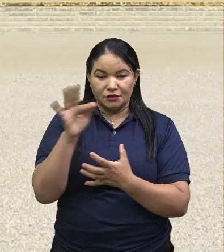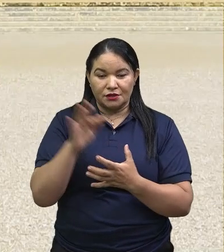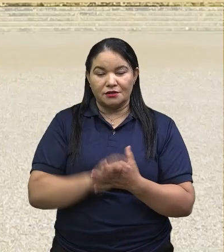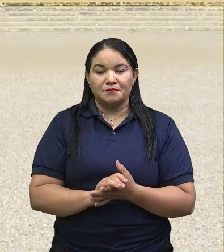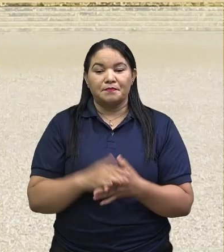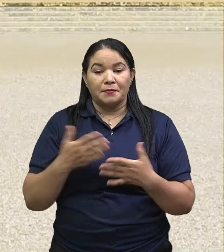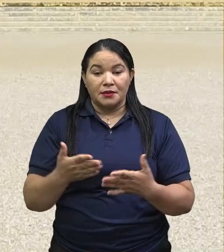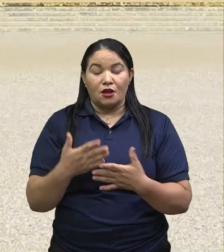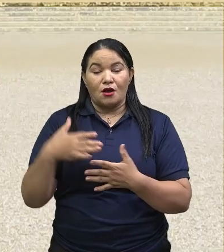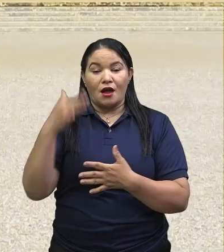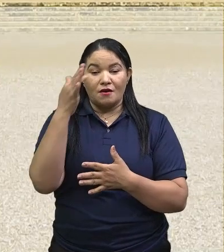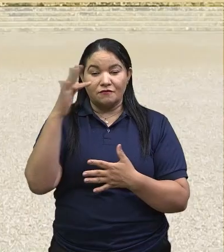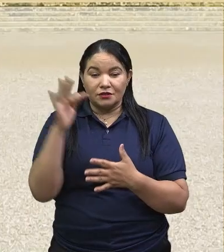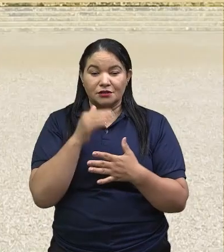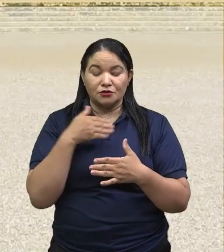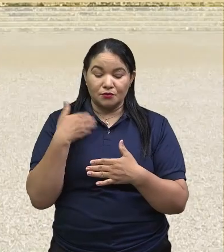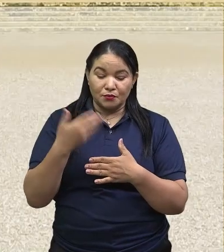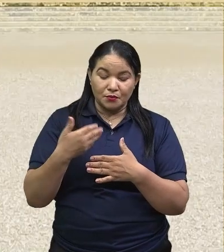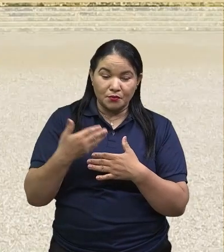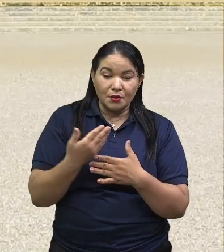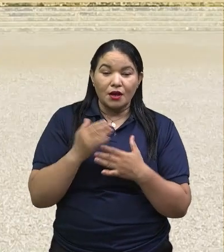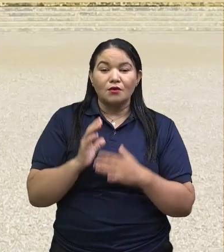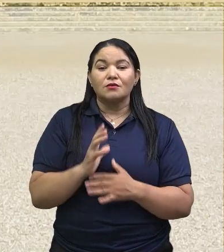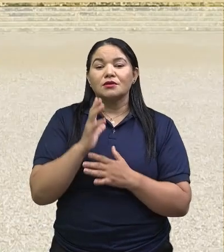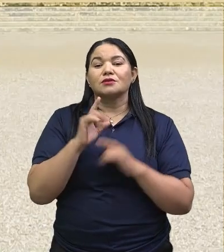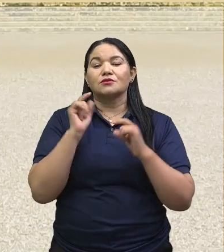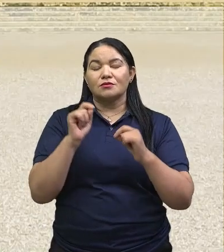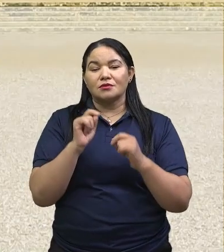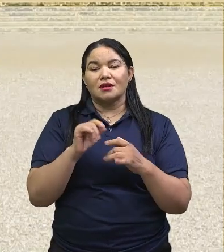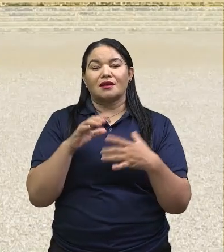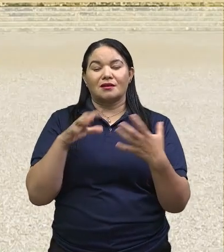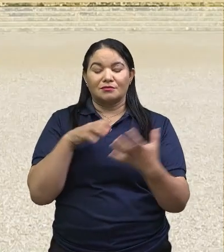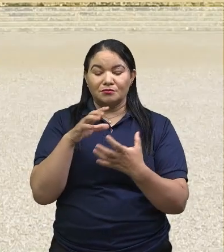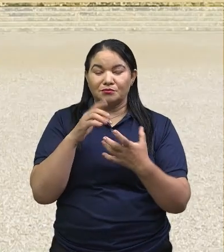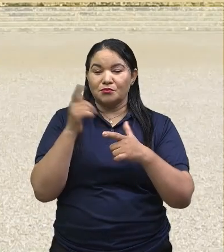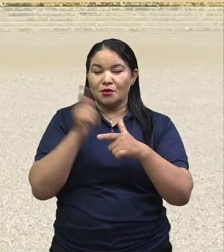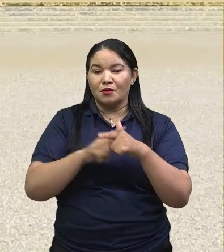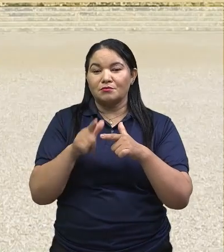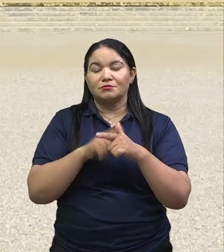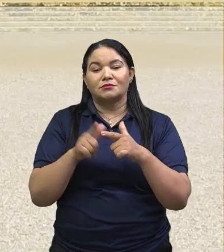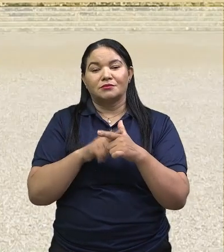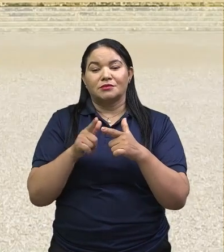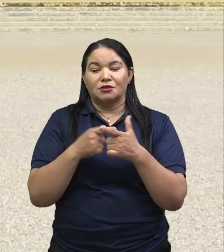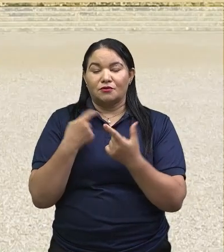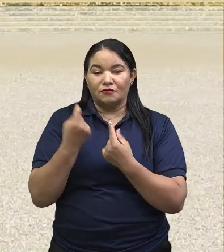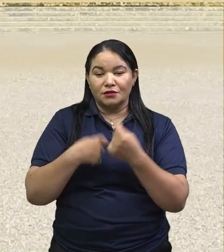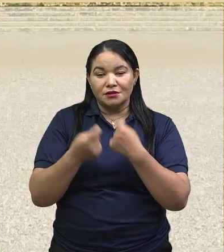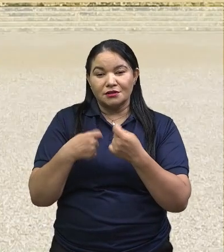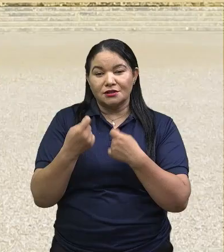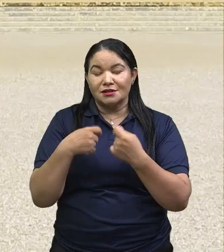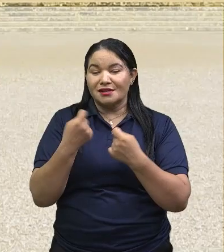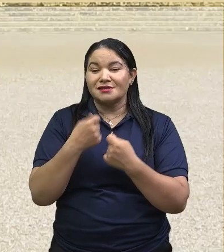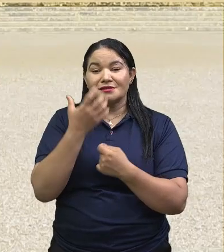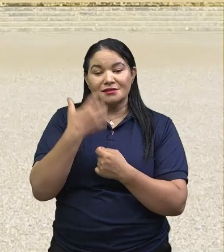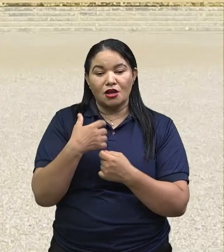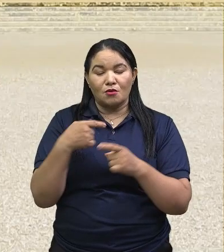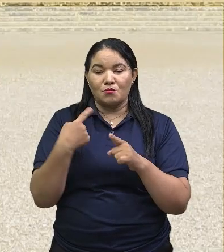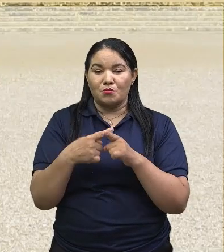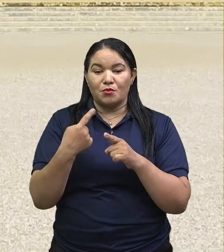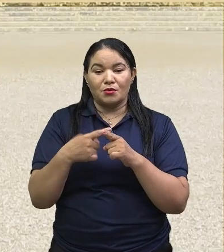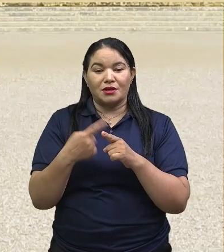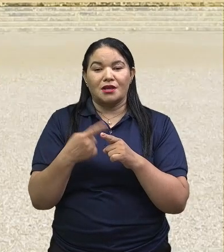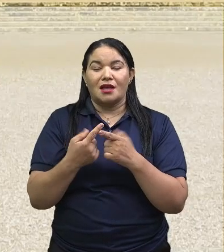período, passava por uma crise financeira profunda, por diversas questões, né? Envolvimento